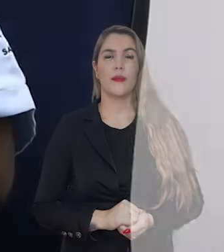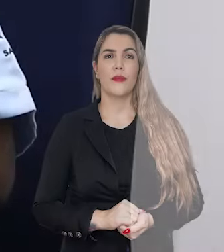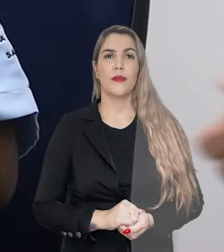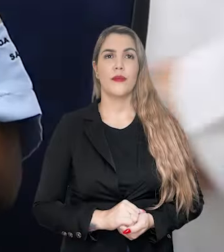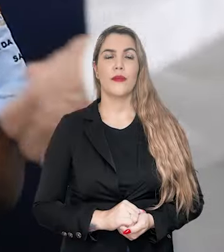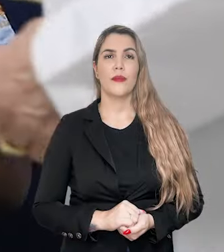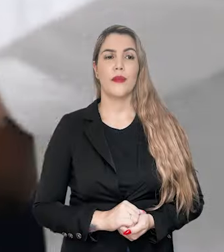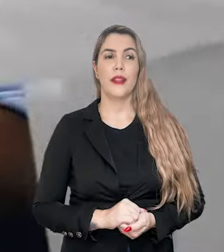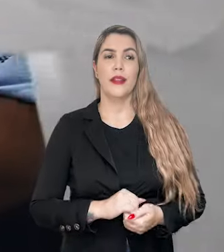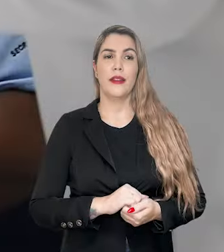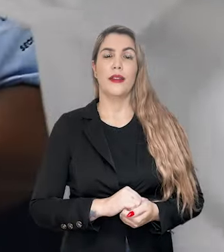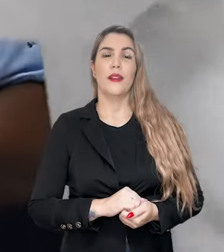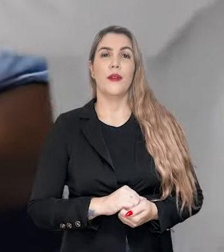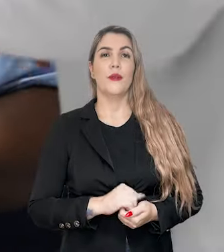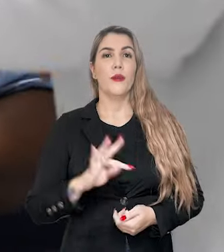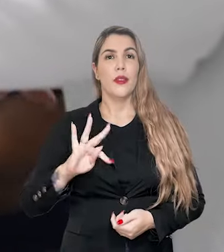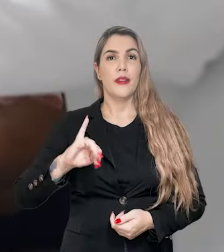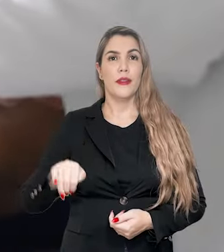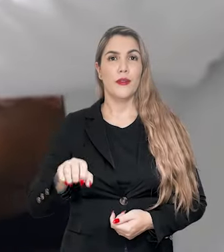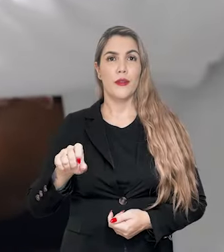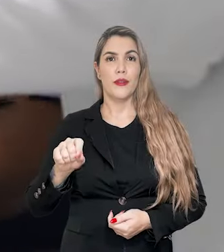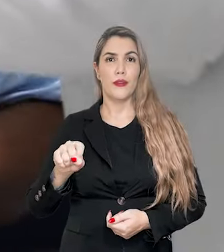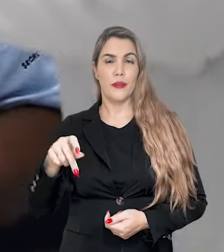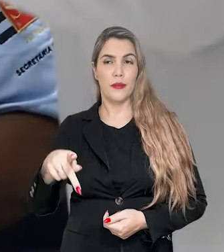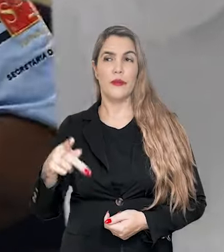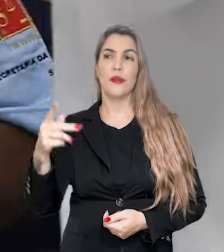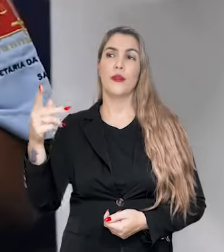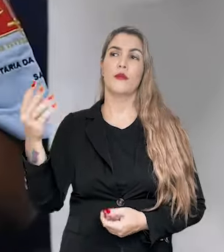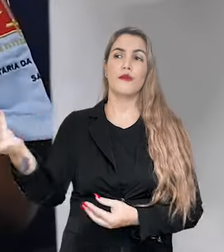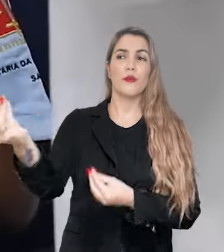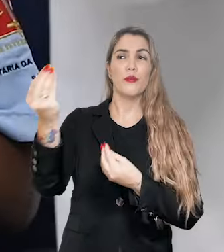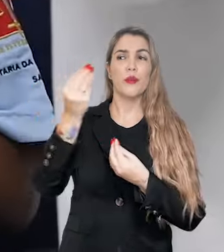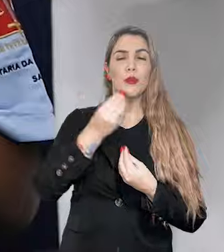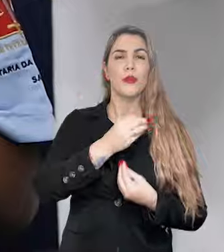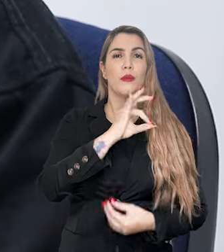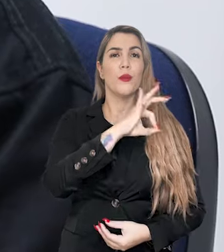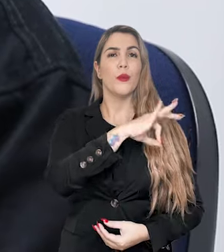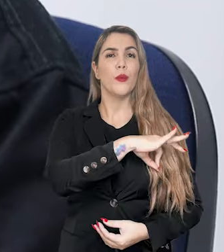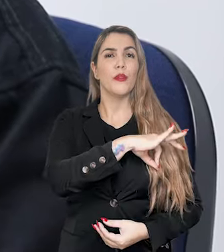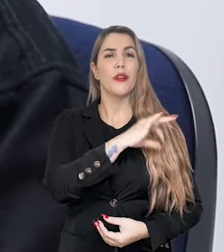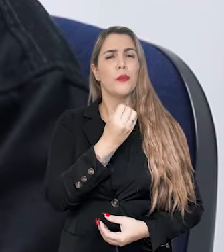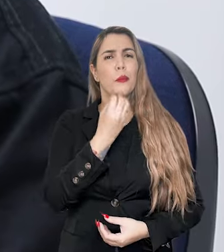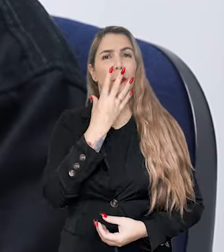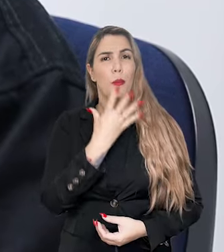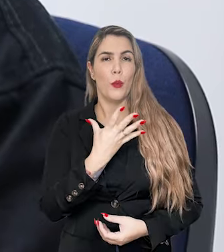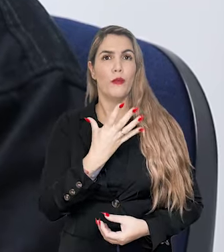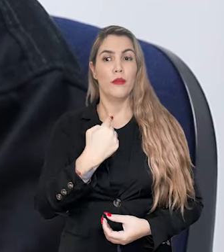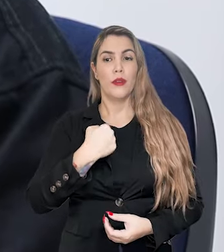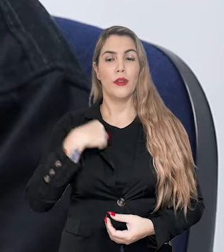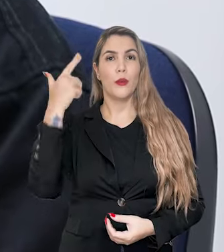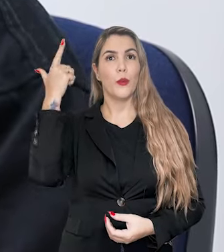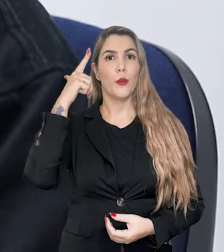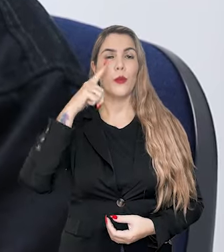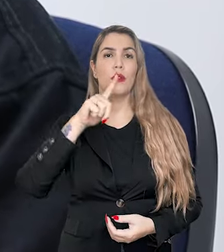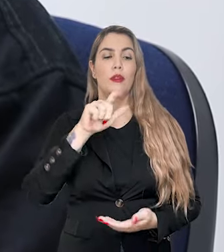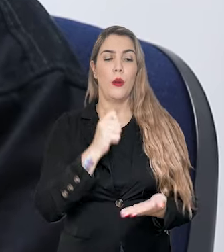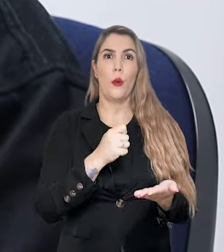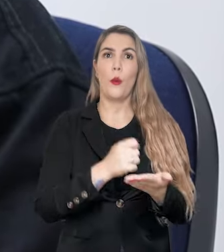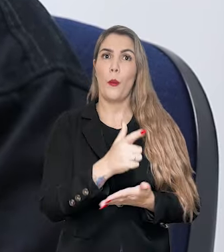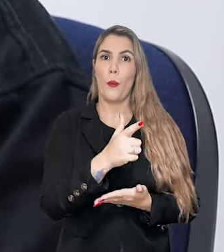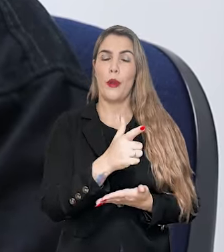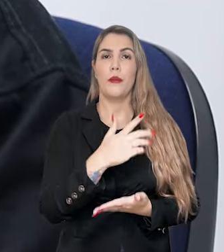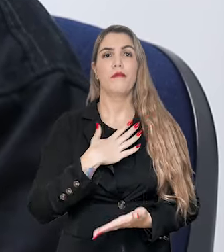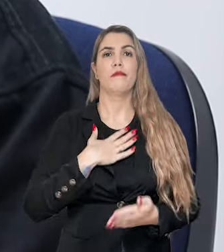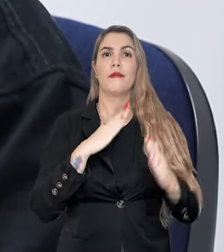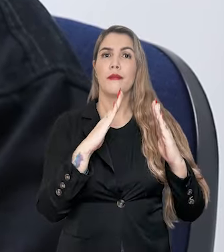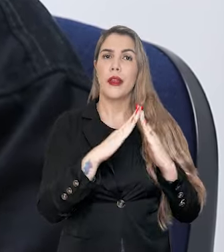O tribunal me ofereceu um salário digno. Com esse salário, eu comprei a minha casa,